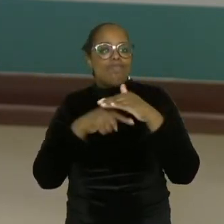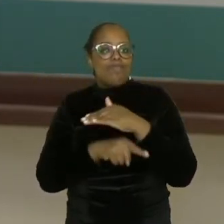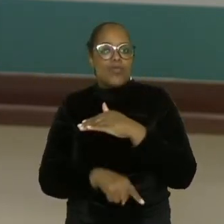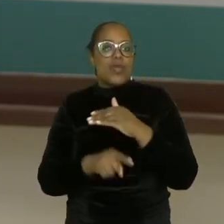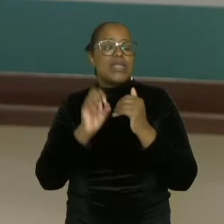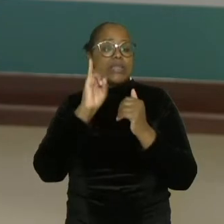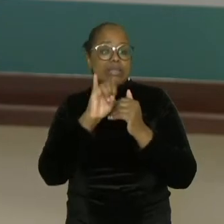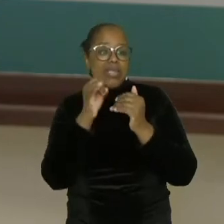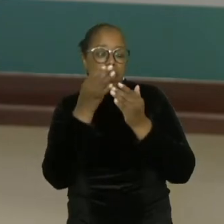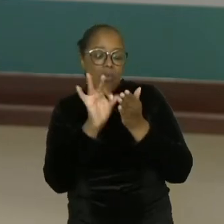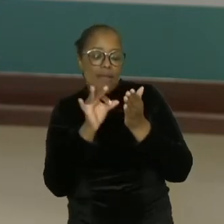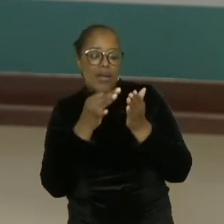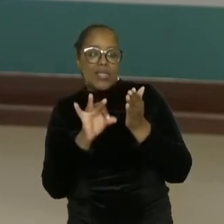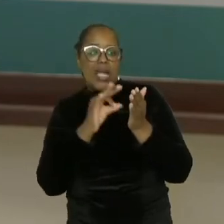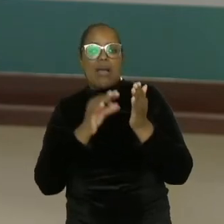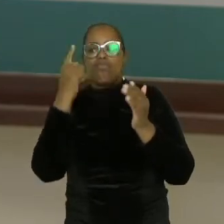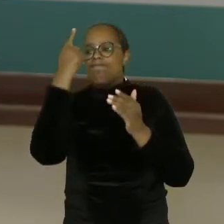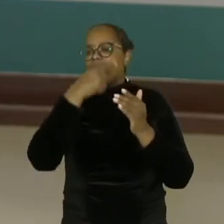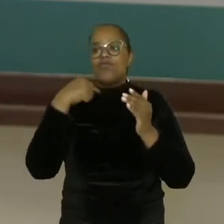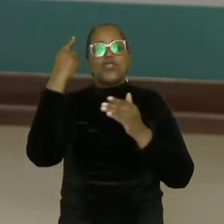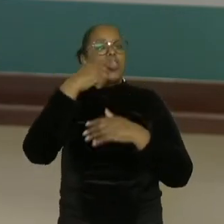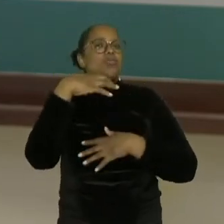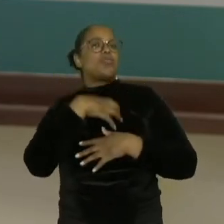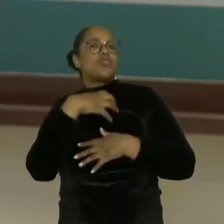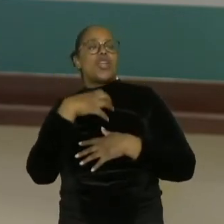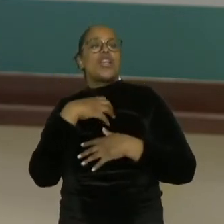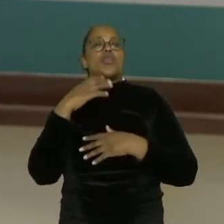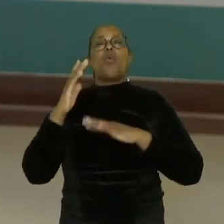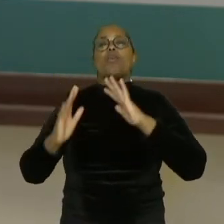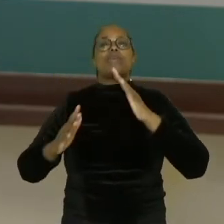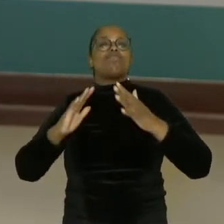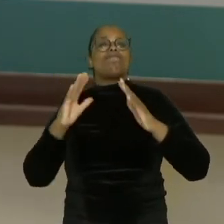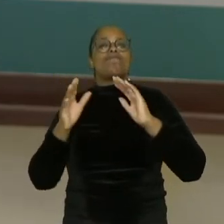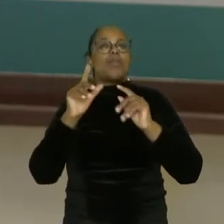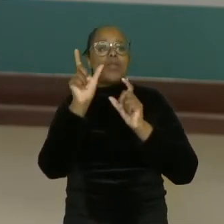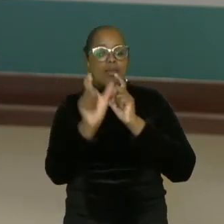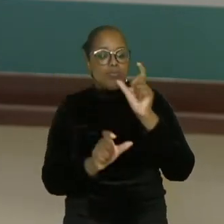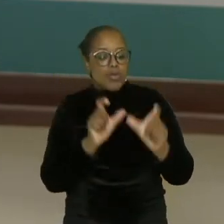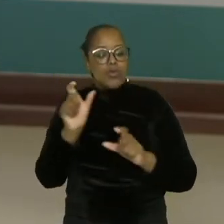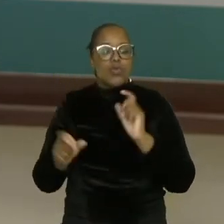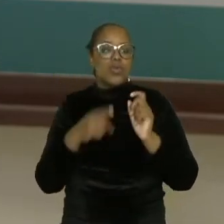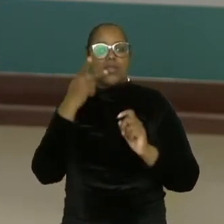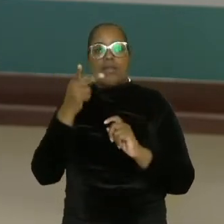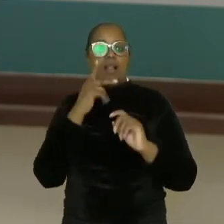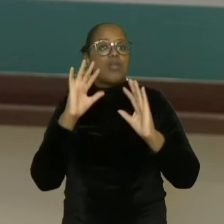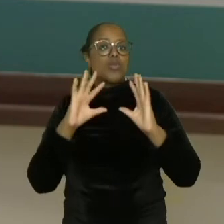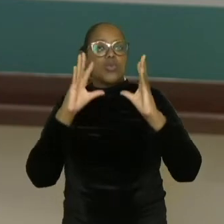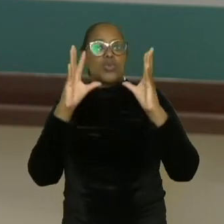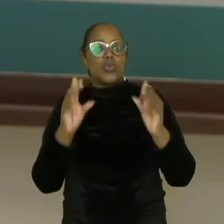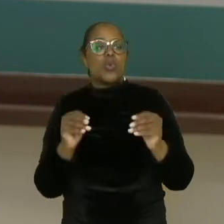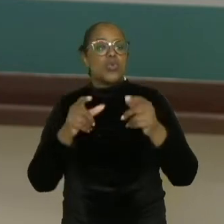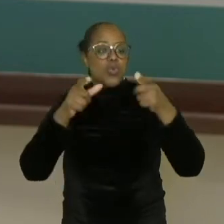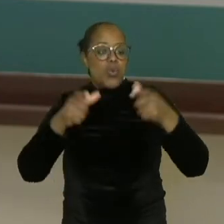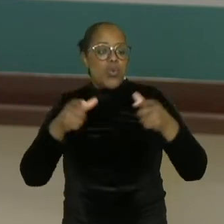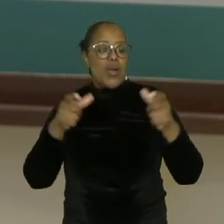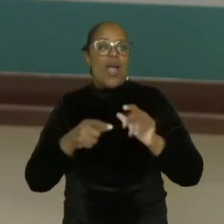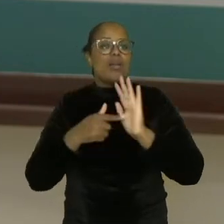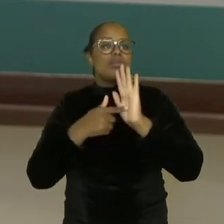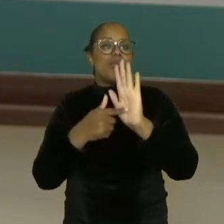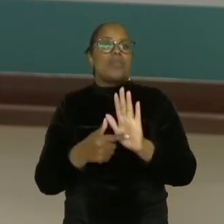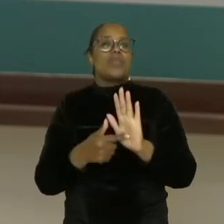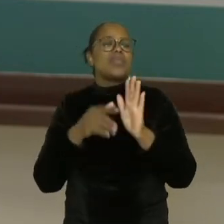as expressões faciais, os gestos dos personagens, toda a ilustração, o cenário. Eu